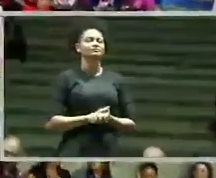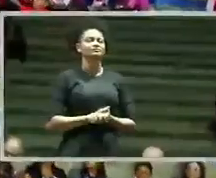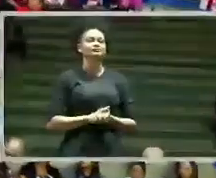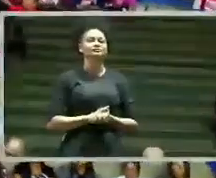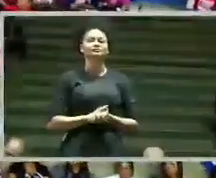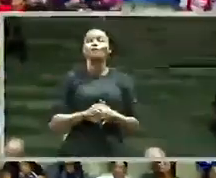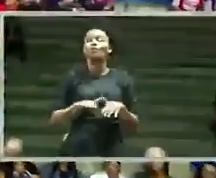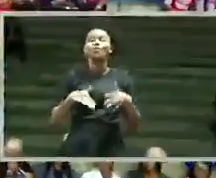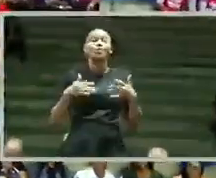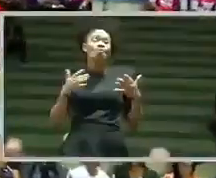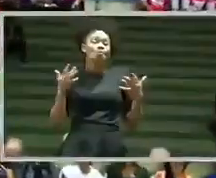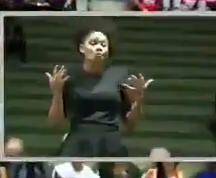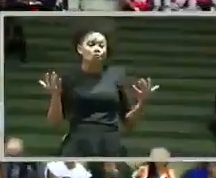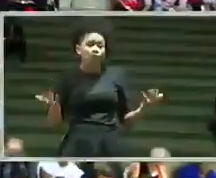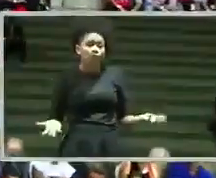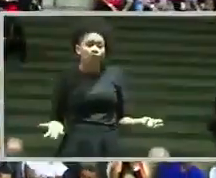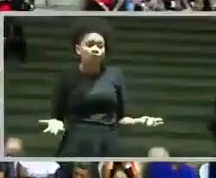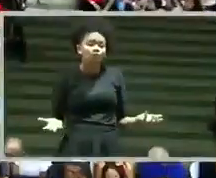Quando